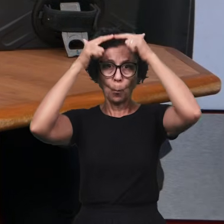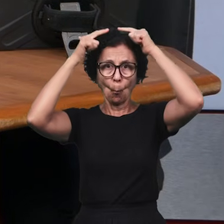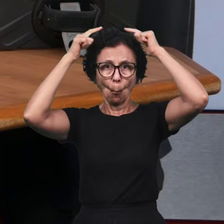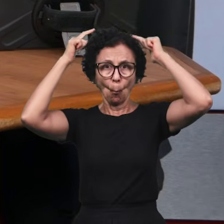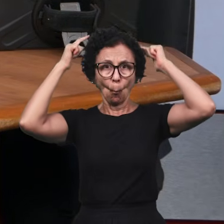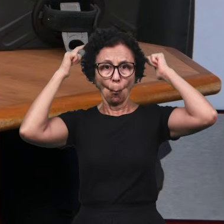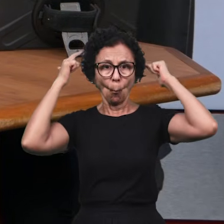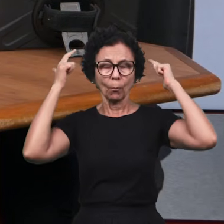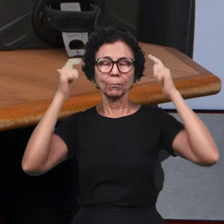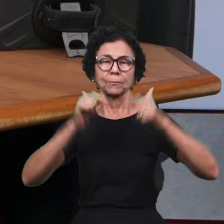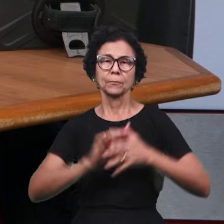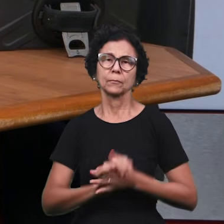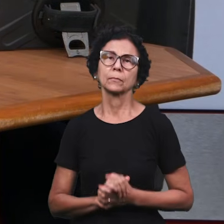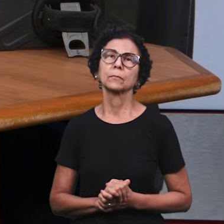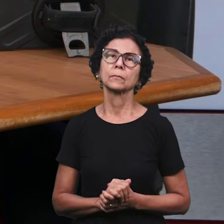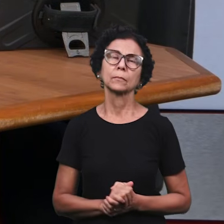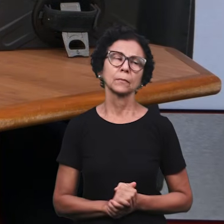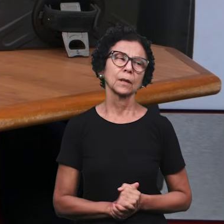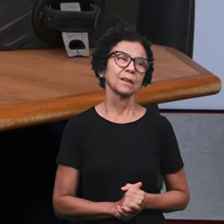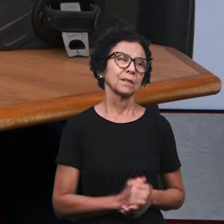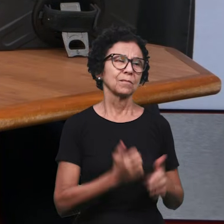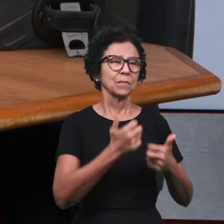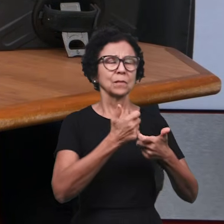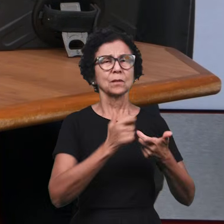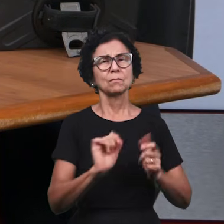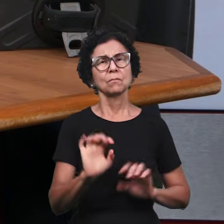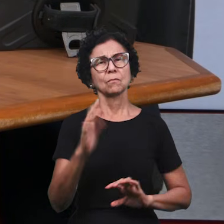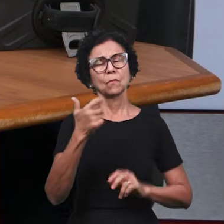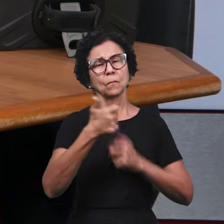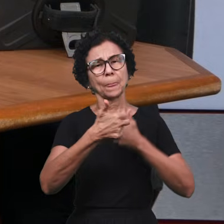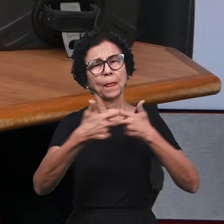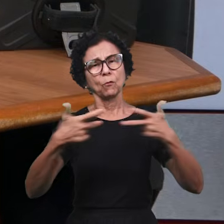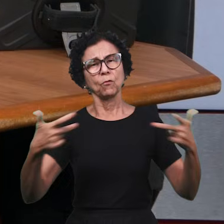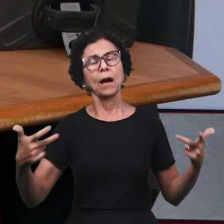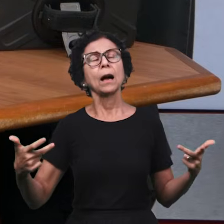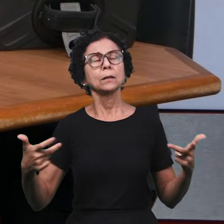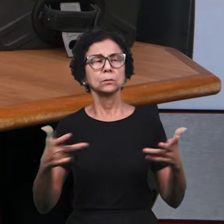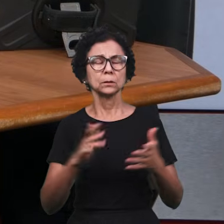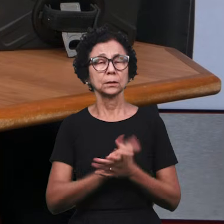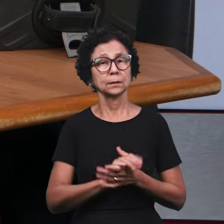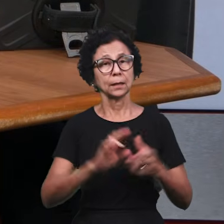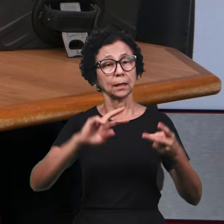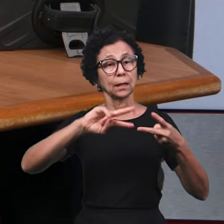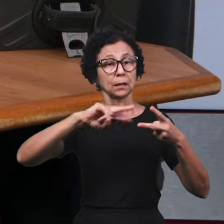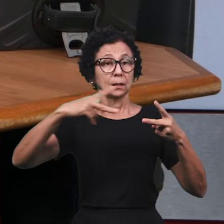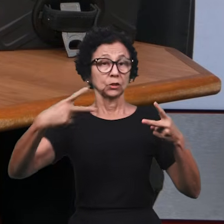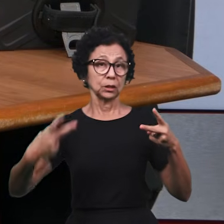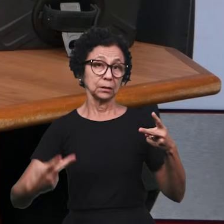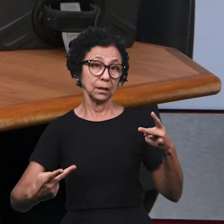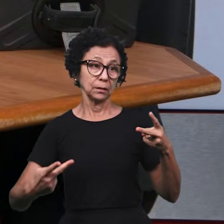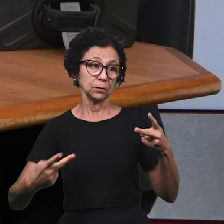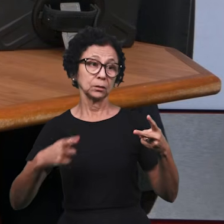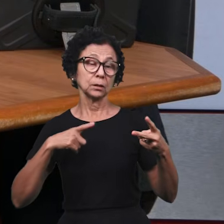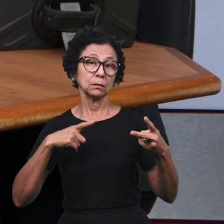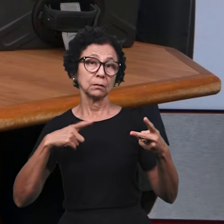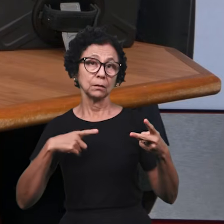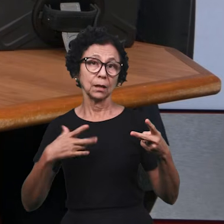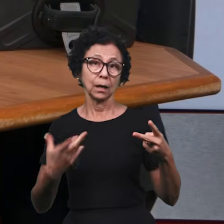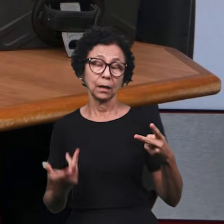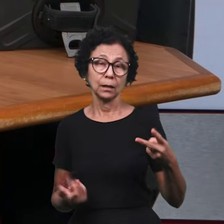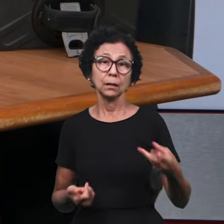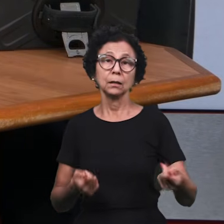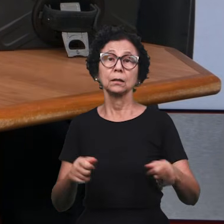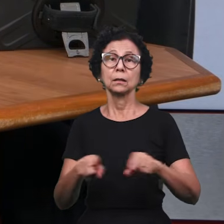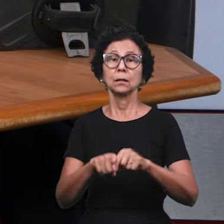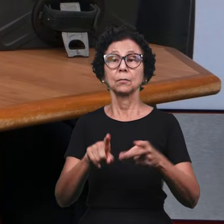dizer que é multifatorial, né? Exatamente. Ou seja, tem um cunho genético, mas tem